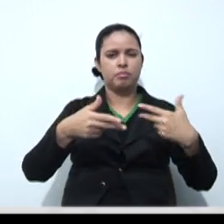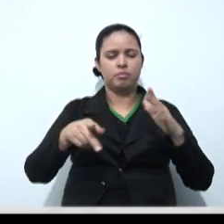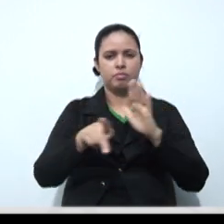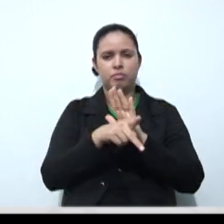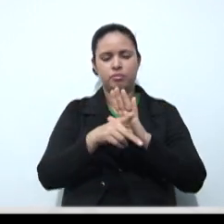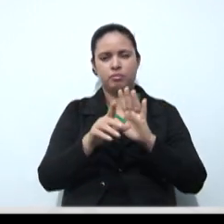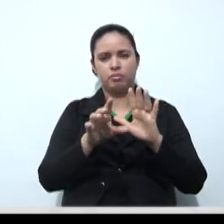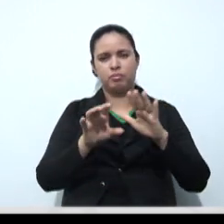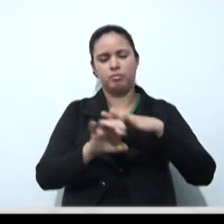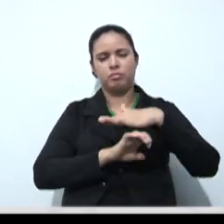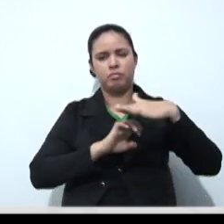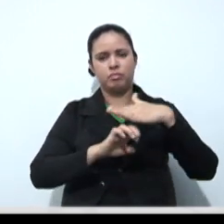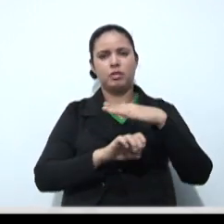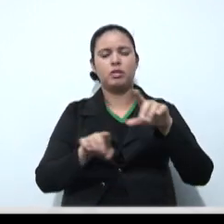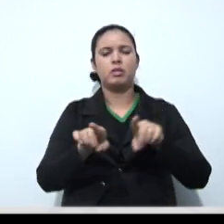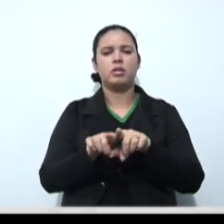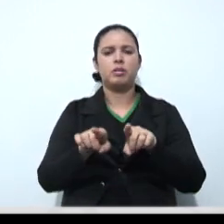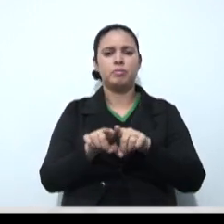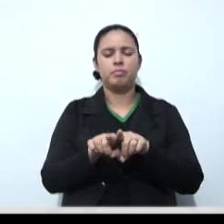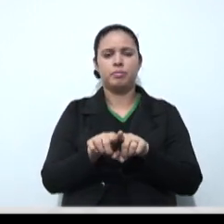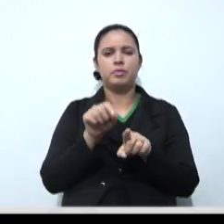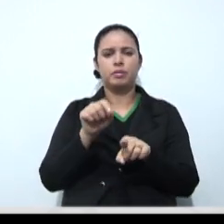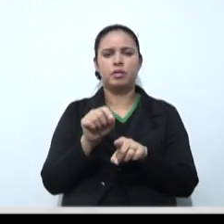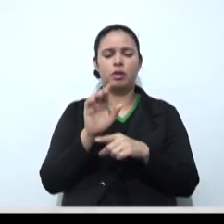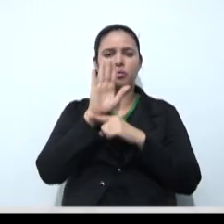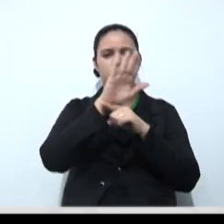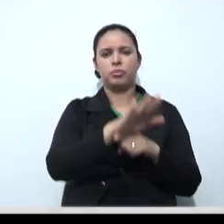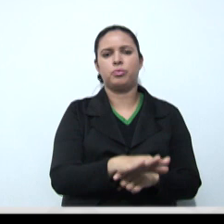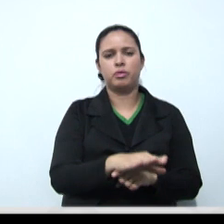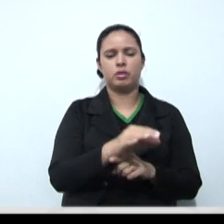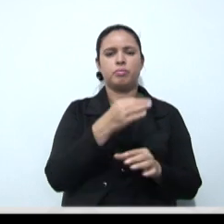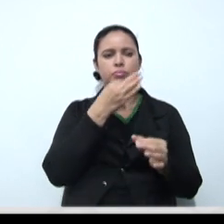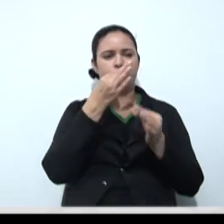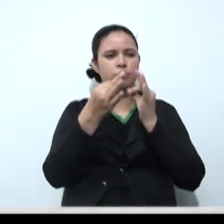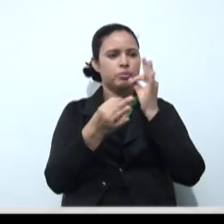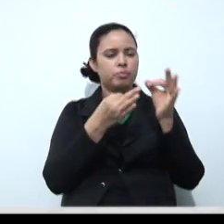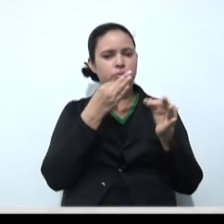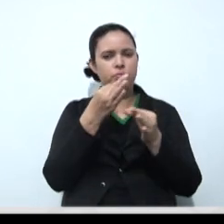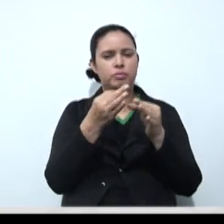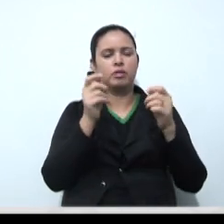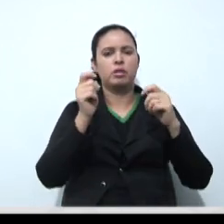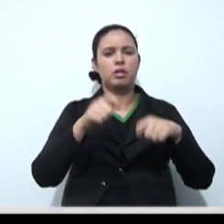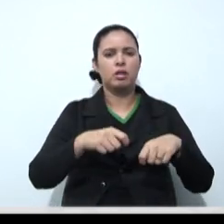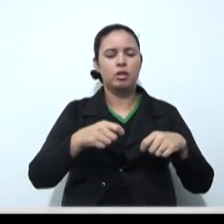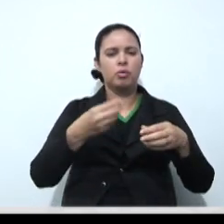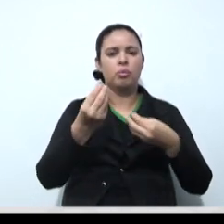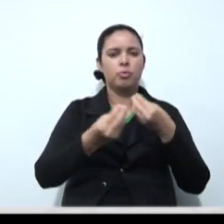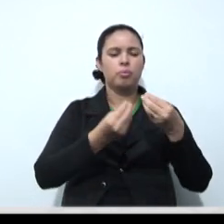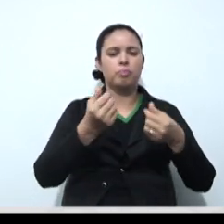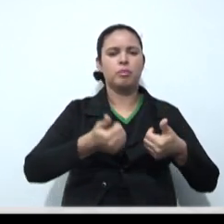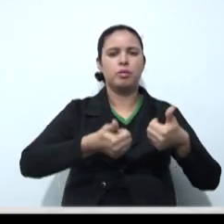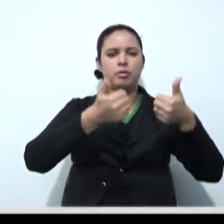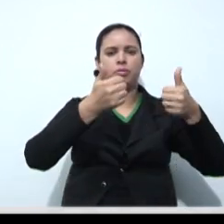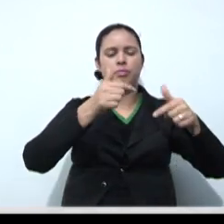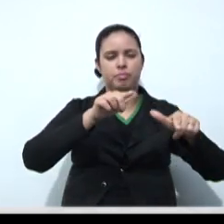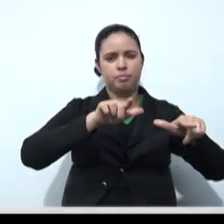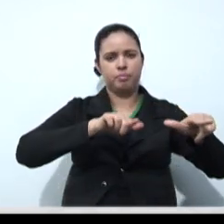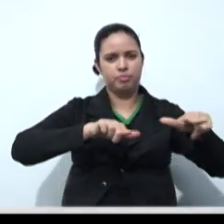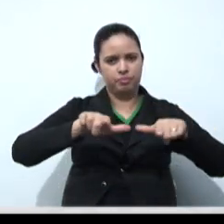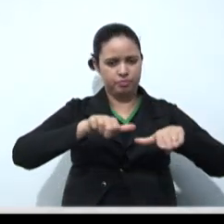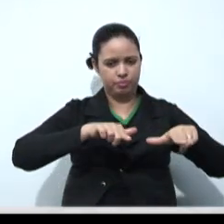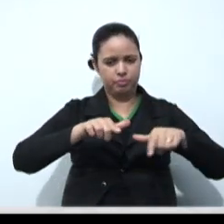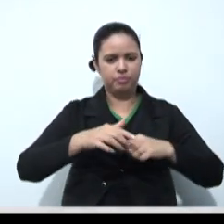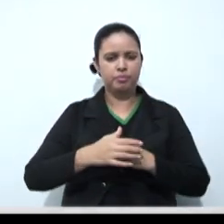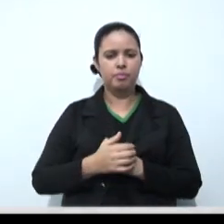ajudar indicando sugestões de melhorias de condições de trabalho. A CIPA, então, ela é composta